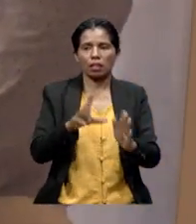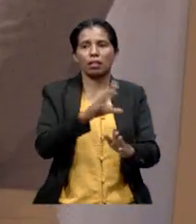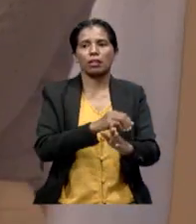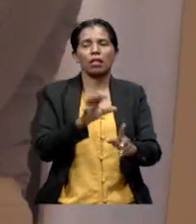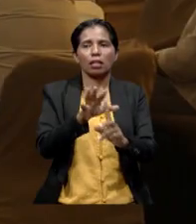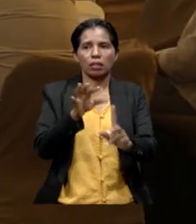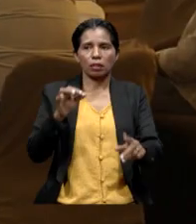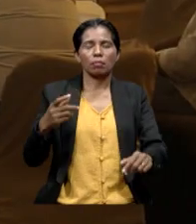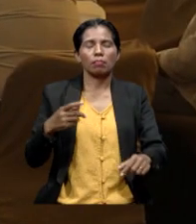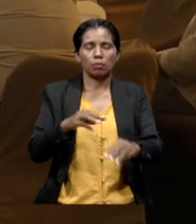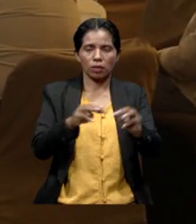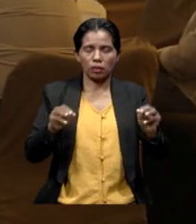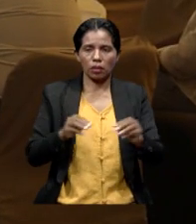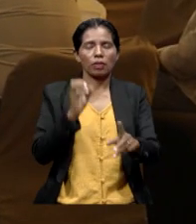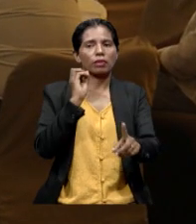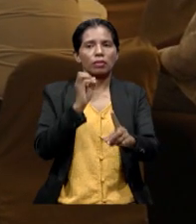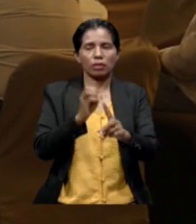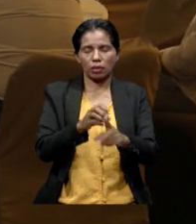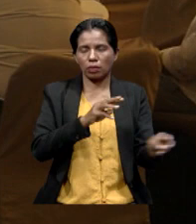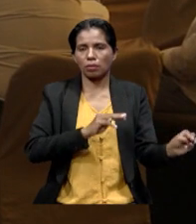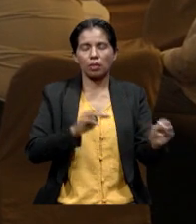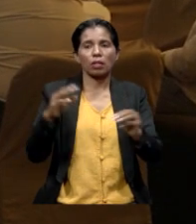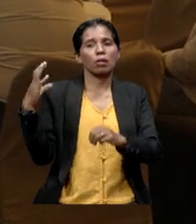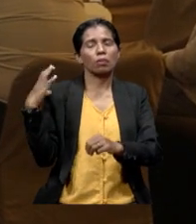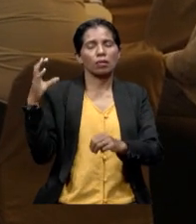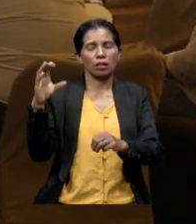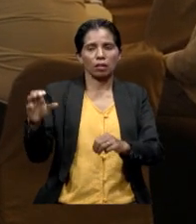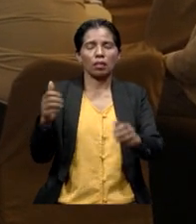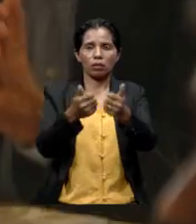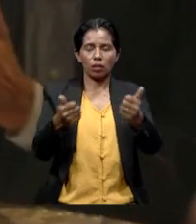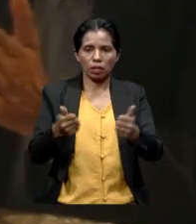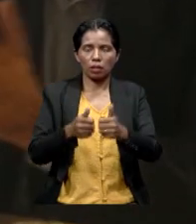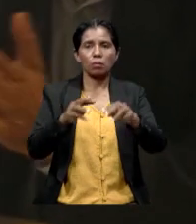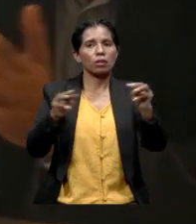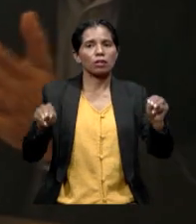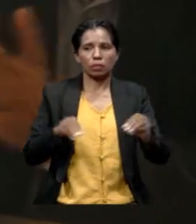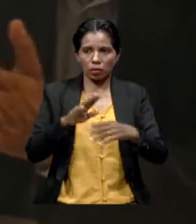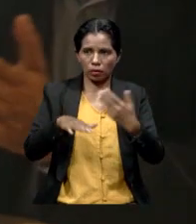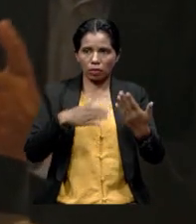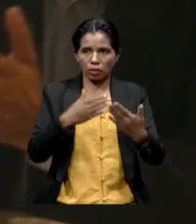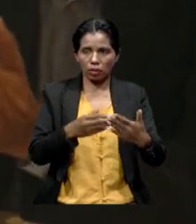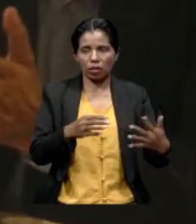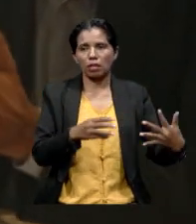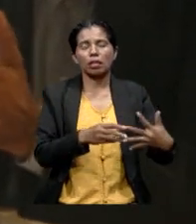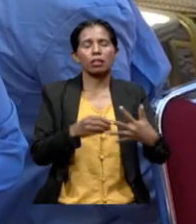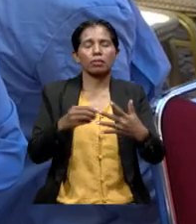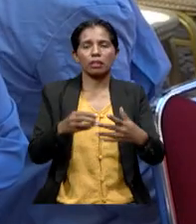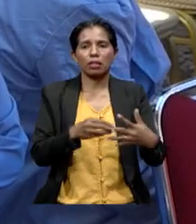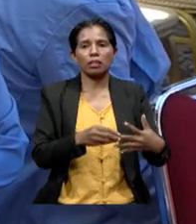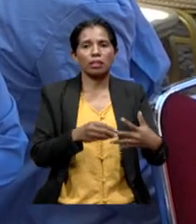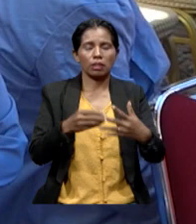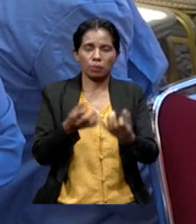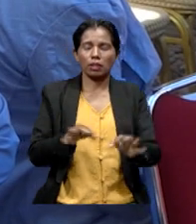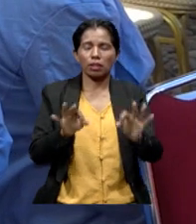eleição municipal, o objetivo é transferir a competência para a autoridade município Sira, liu e a área prioridade Sira,